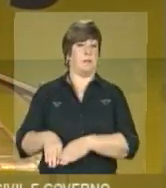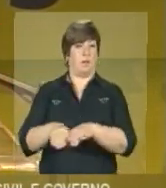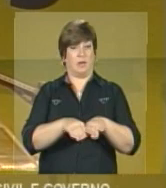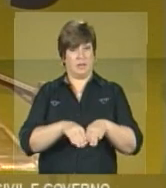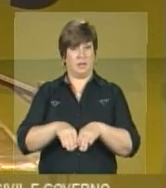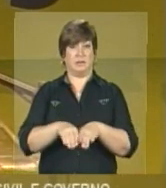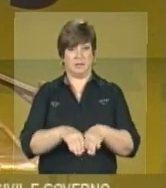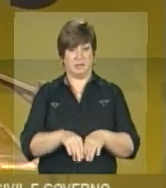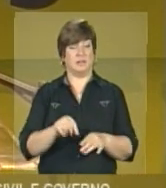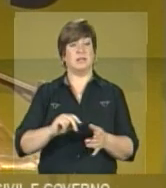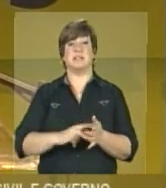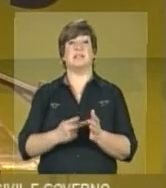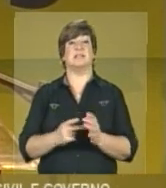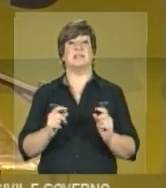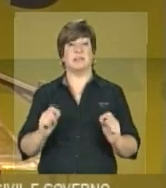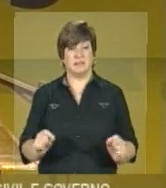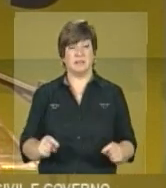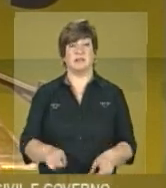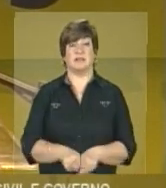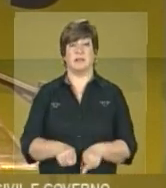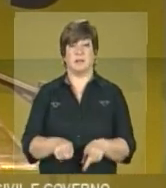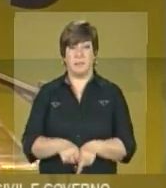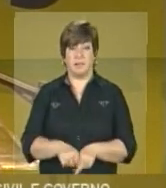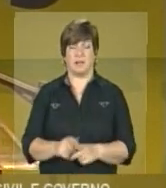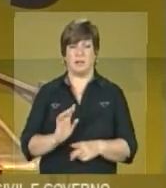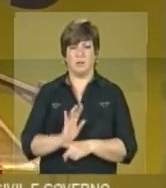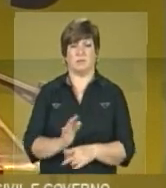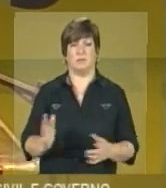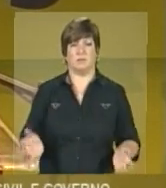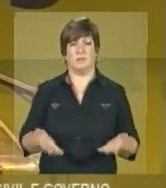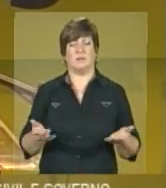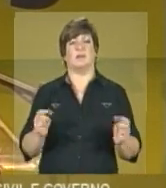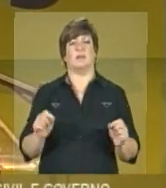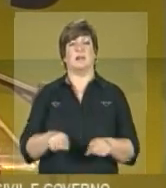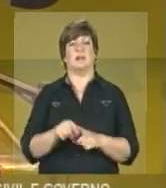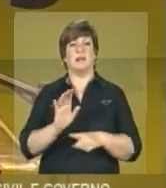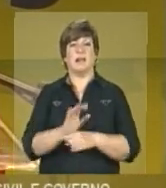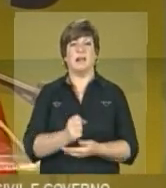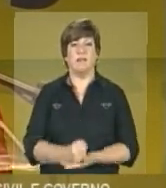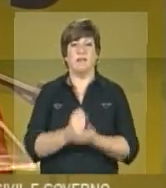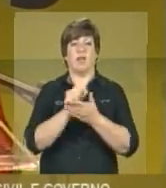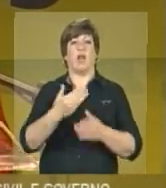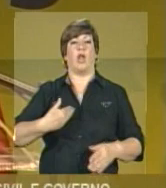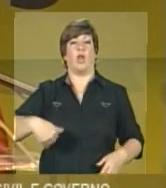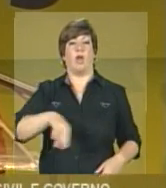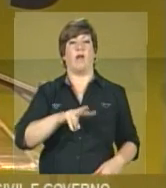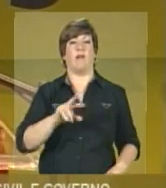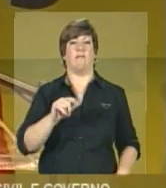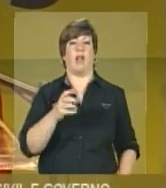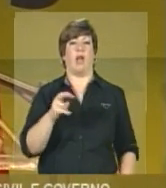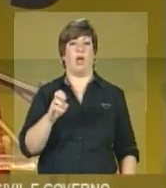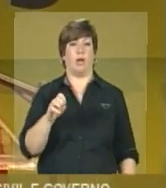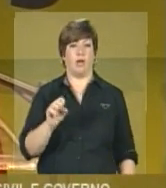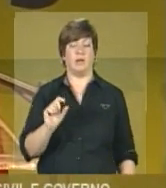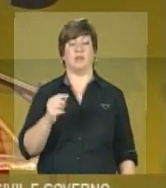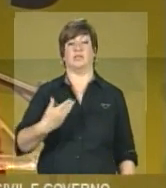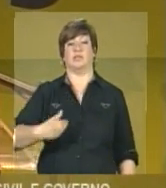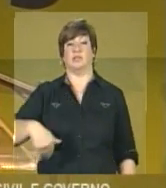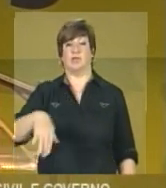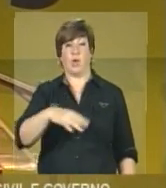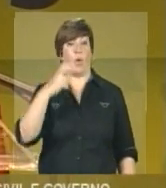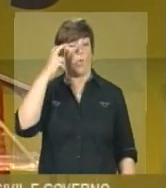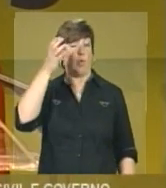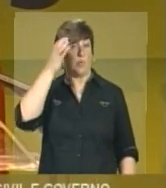democracia. Significa incentivo e defesa dos nossos valores, da